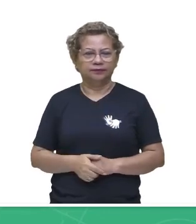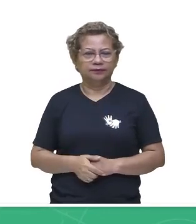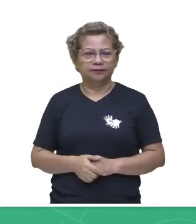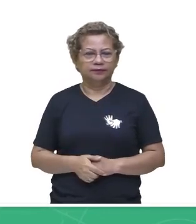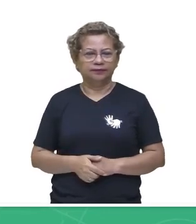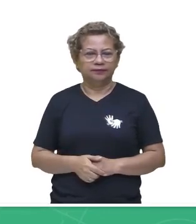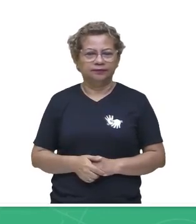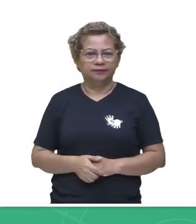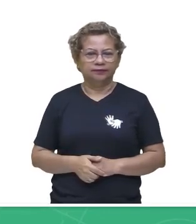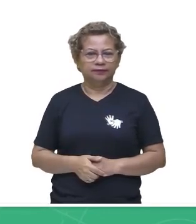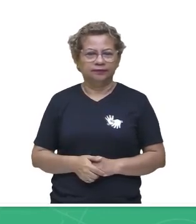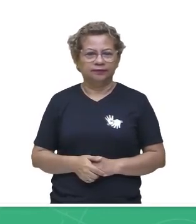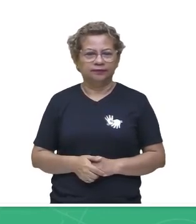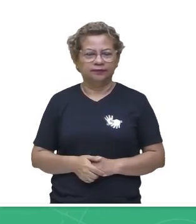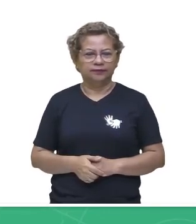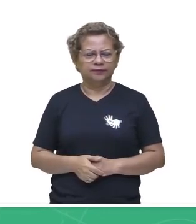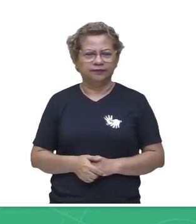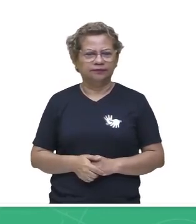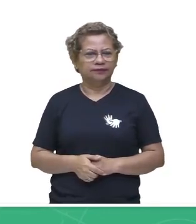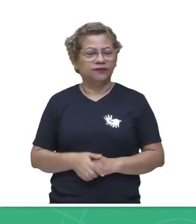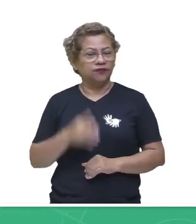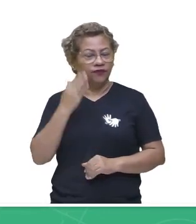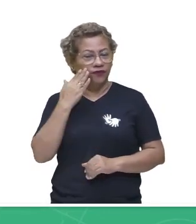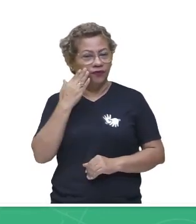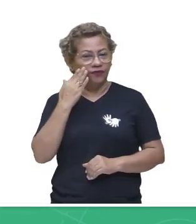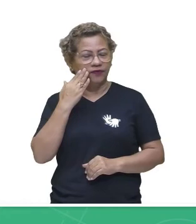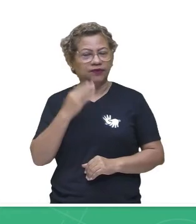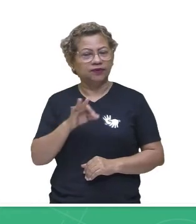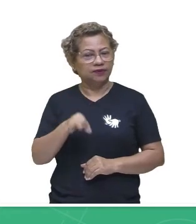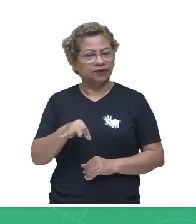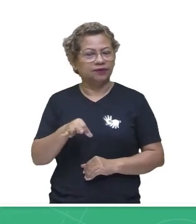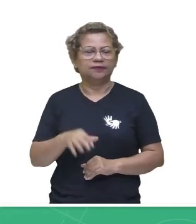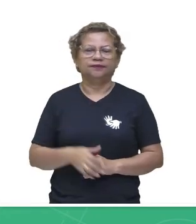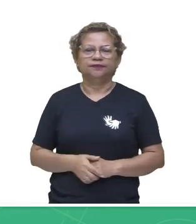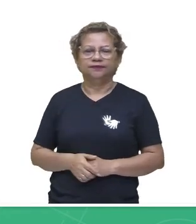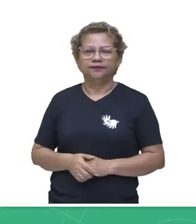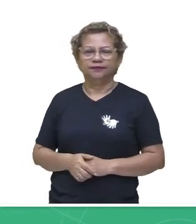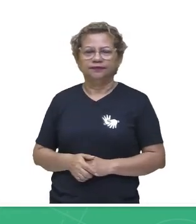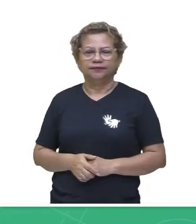D. Será que está correto? Vamos ver, né? Já